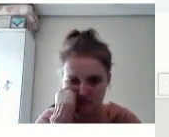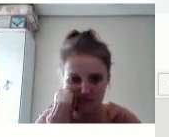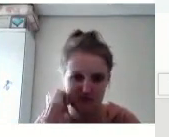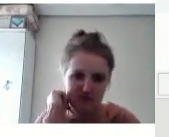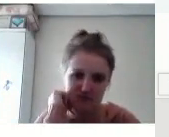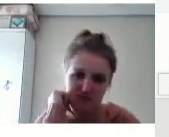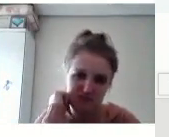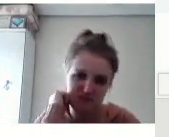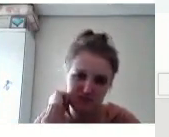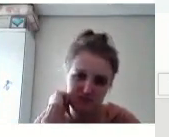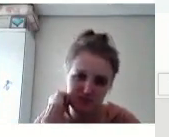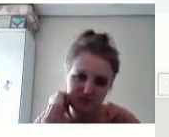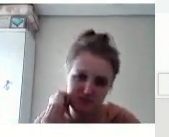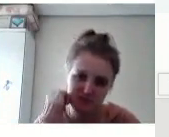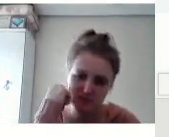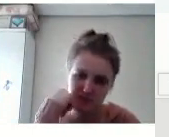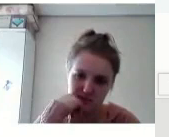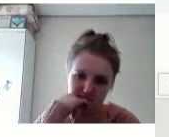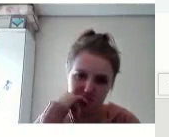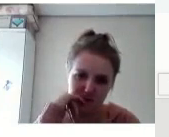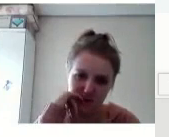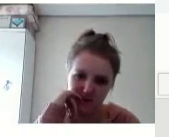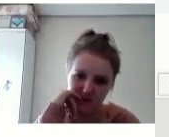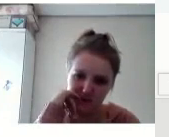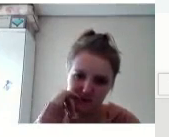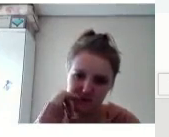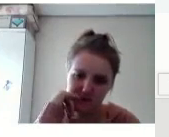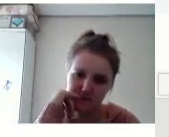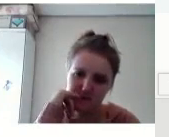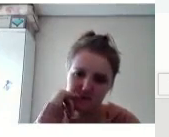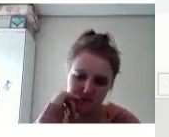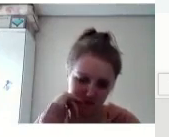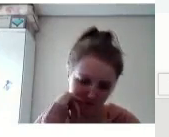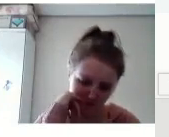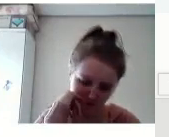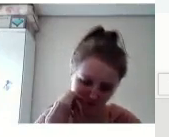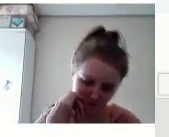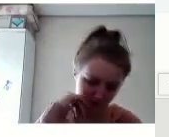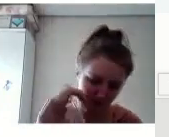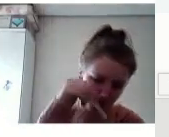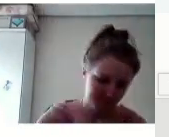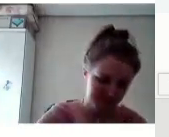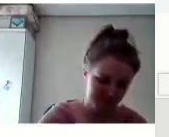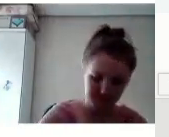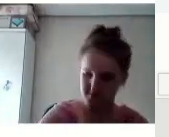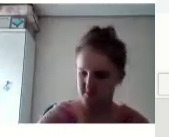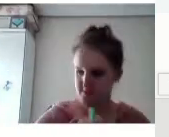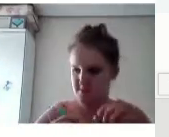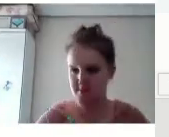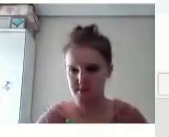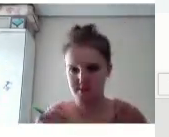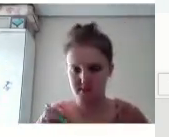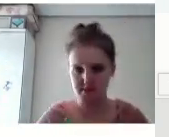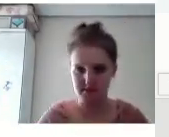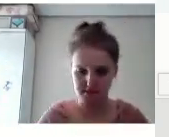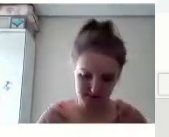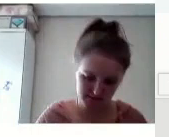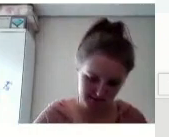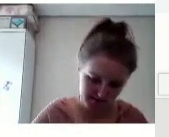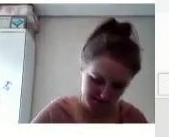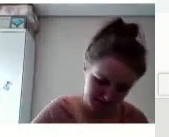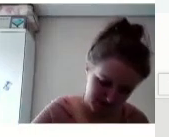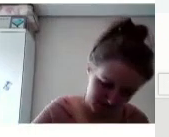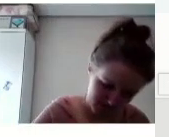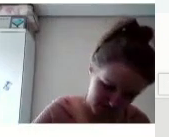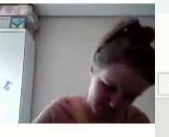faz. Por que eu estou lembrando isso? Porque na aula passada a gente definiu, né, começou a trabalhar com a funcional L.